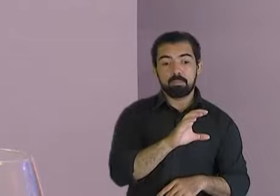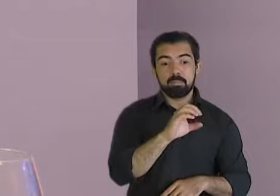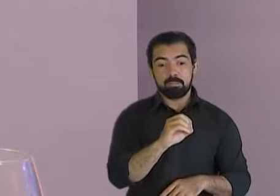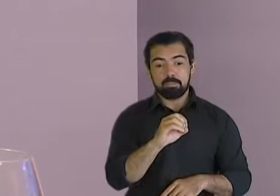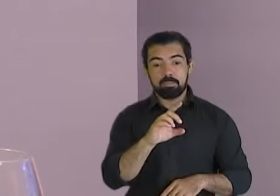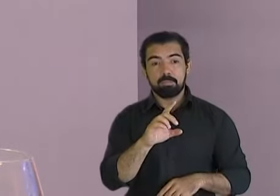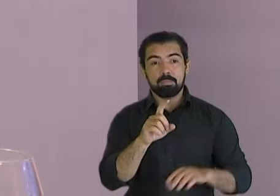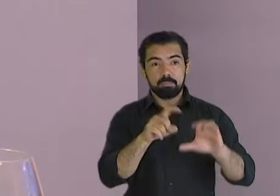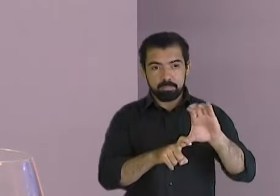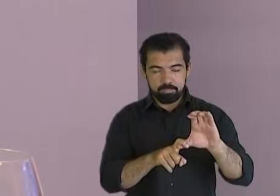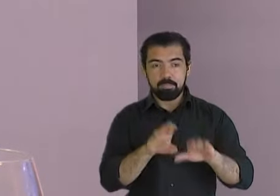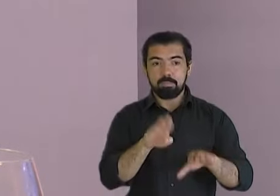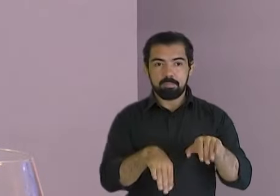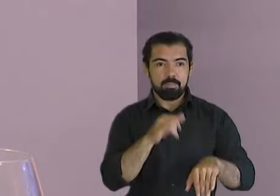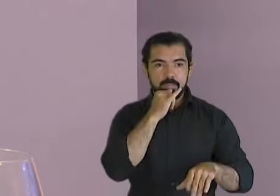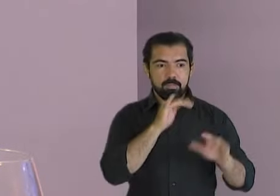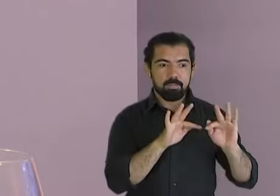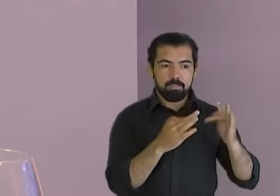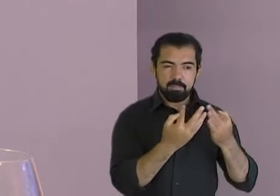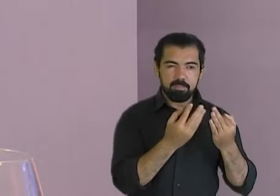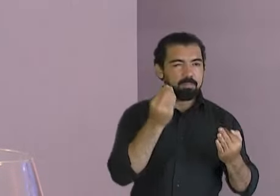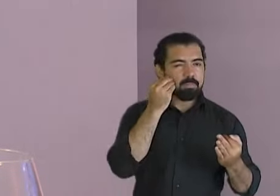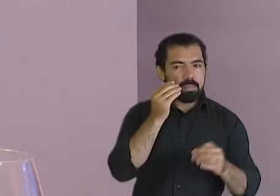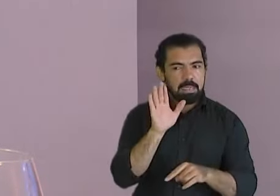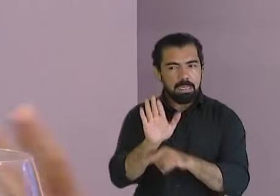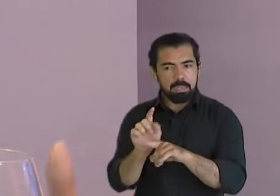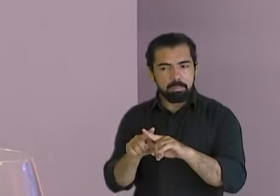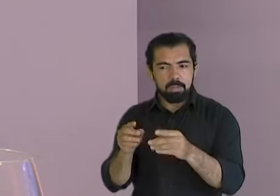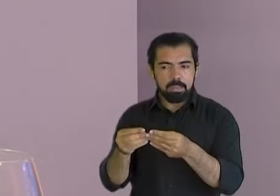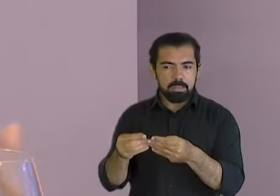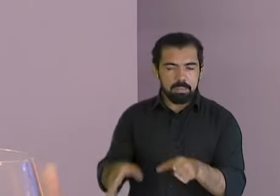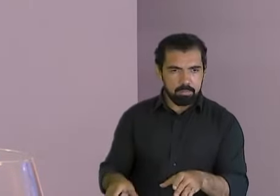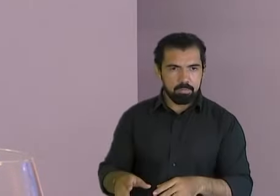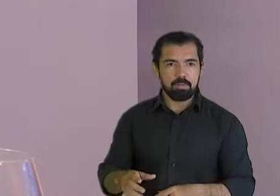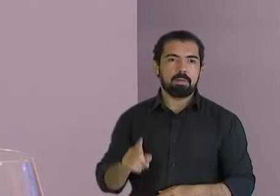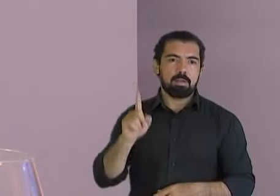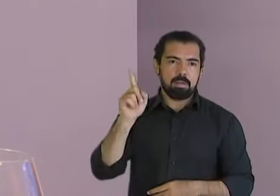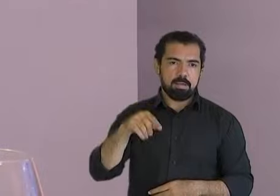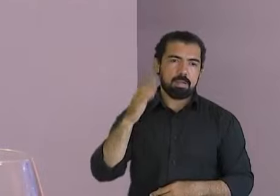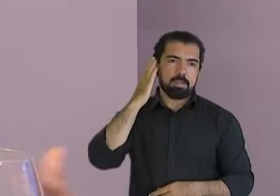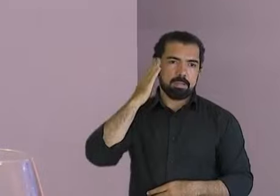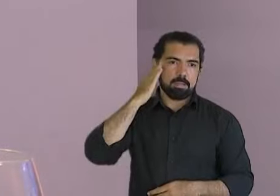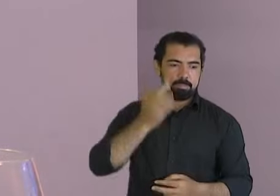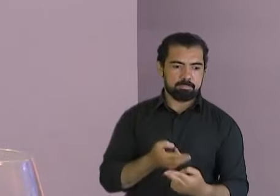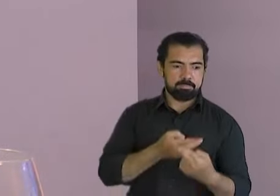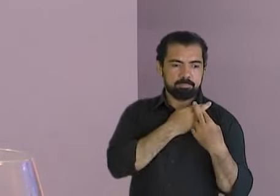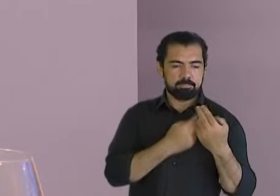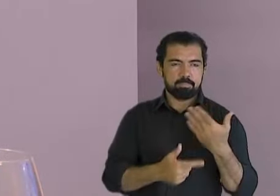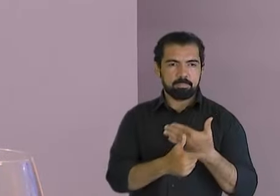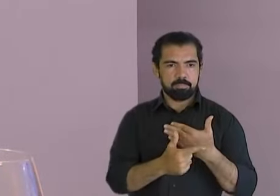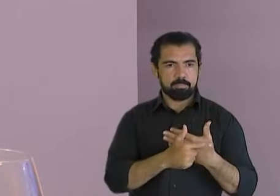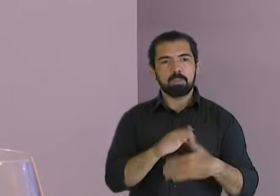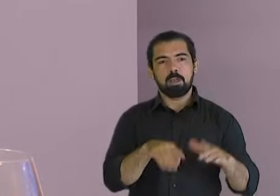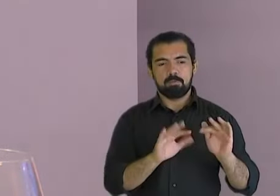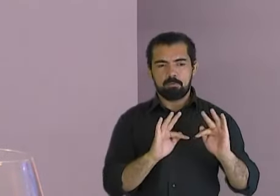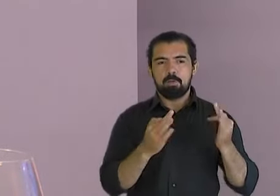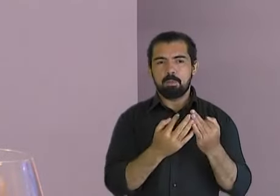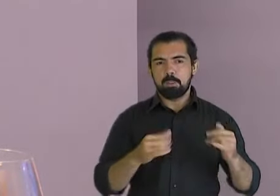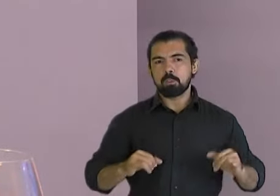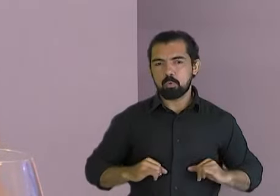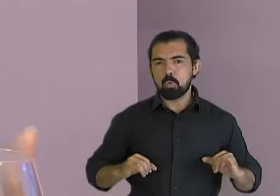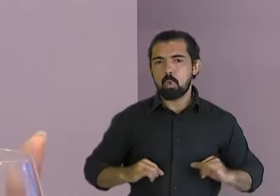às vezes Como ela ajuda lidar, né? atrapalhando, né? Então assim, é saber o seu local, essa função, e é muito doloroso para a família também. Então